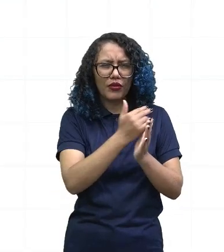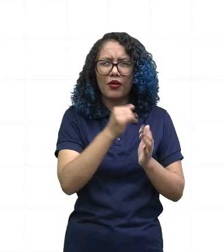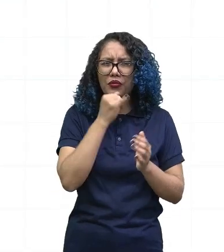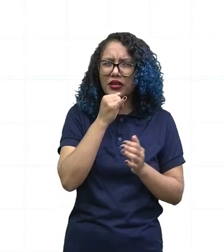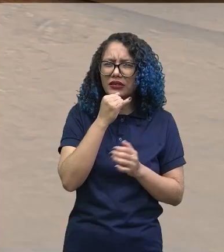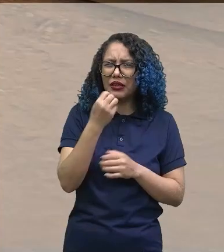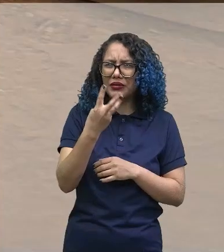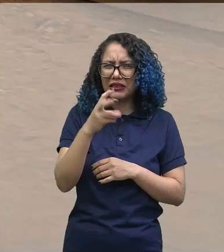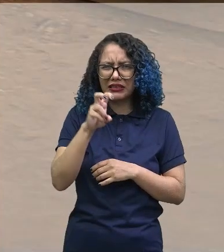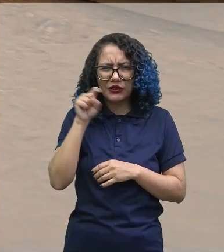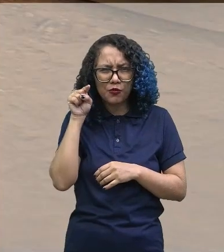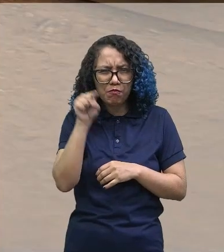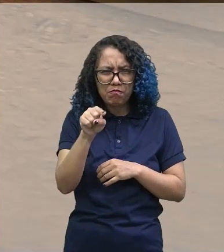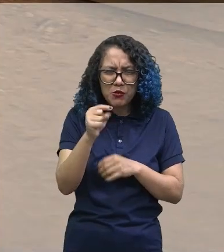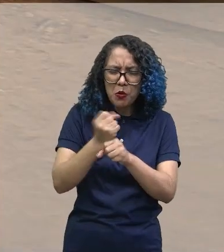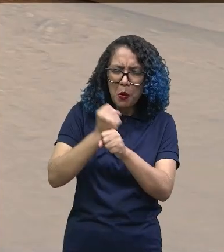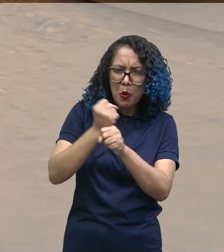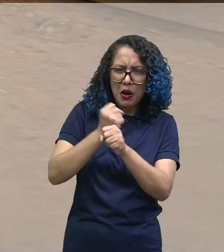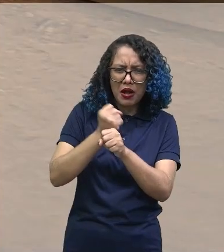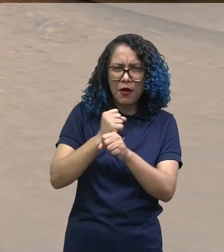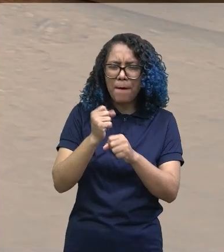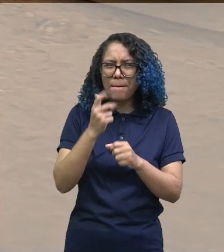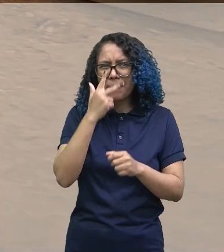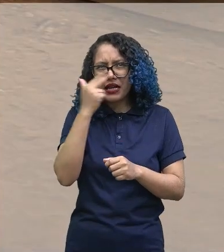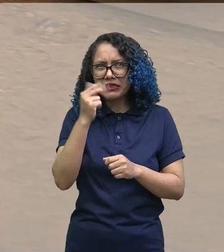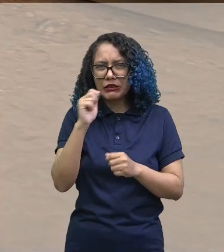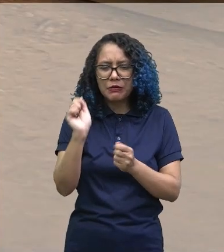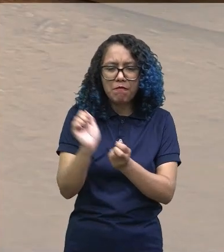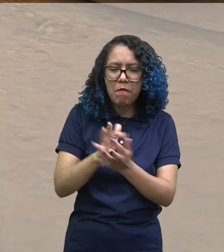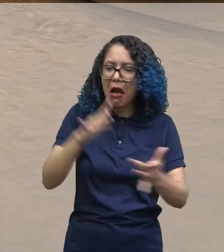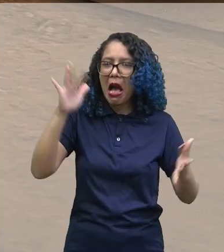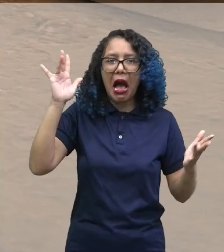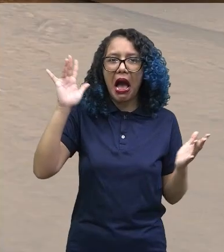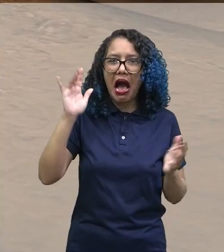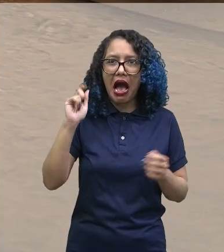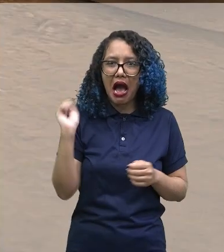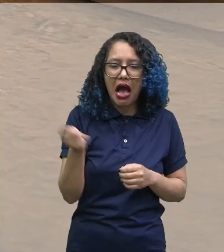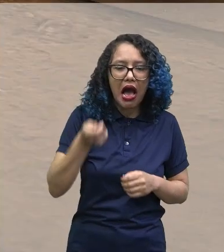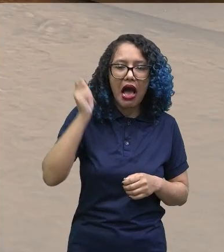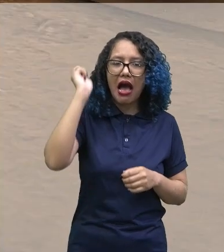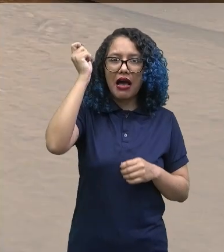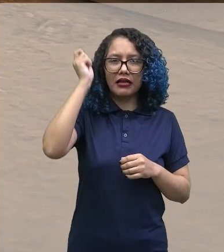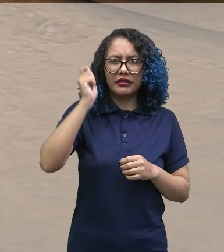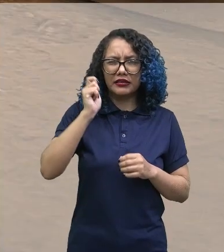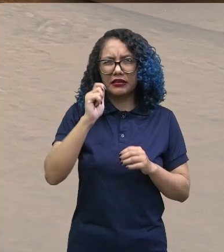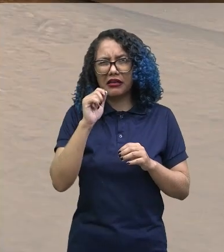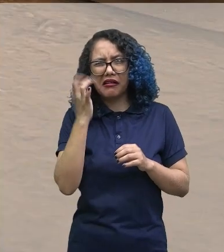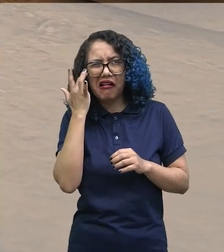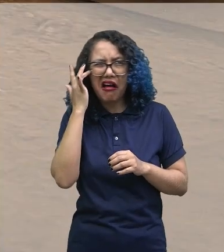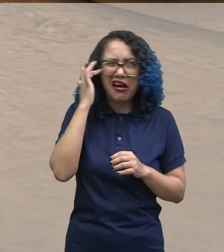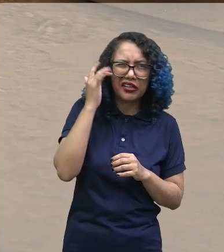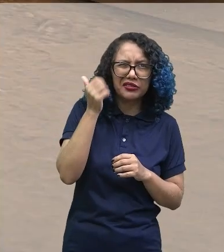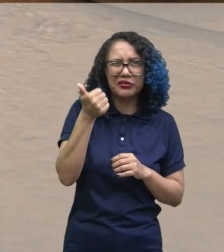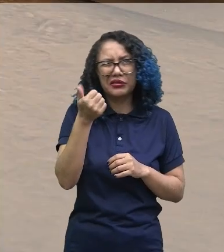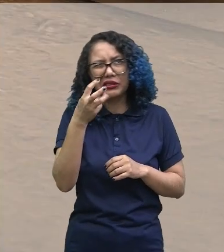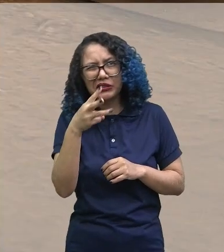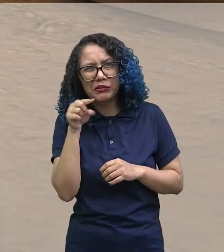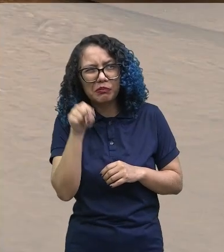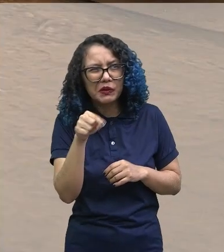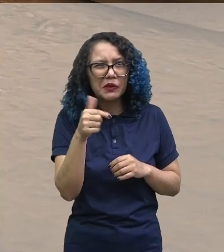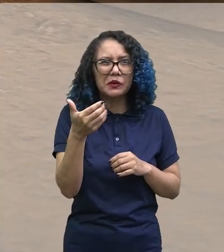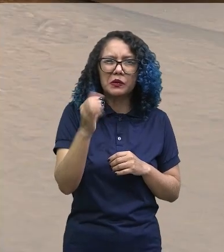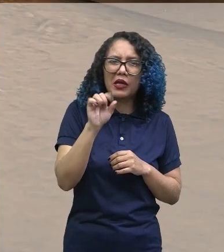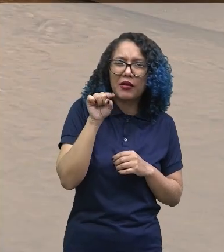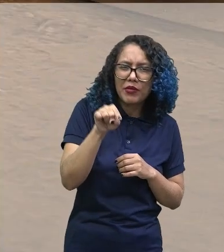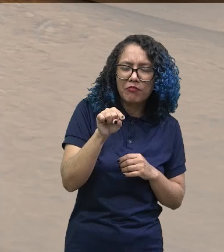35 mil anos? Será que é mágica, né? Será que ele pensou assim, 13 mil anos, né? Acho que tem 13 mil. Não, acho que tem 10 mil. Sim.